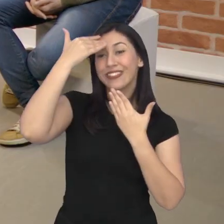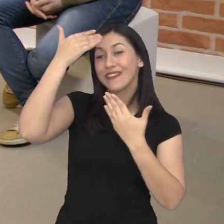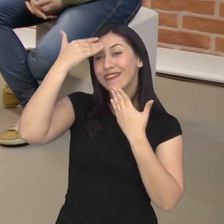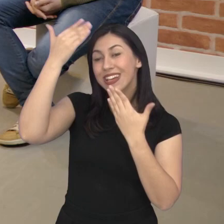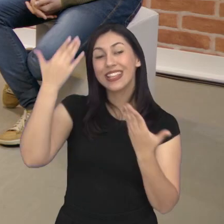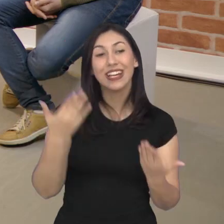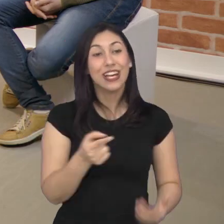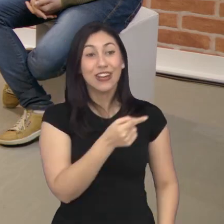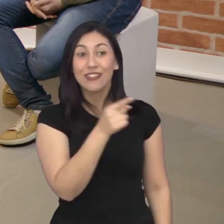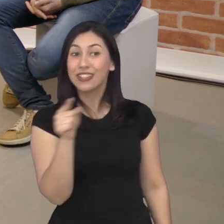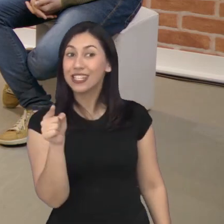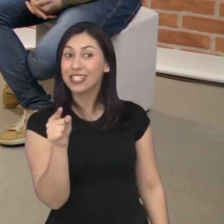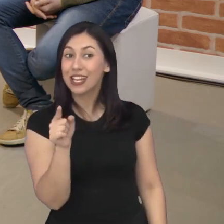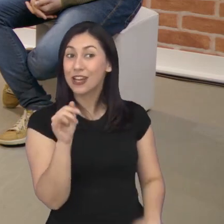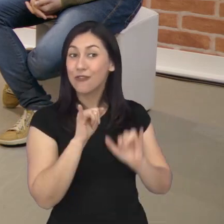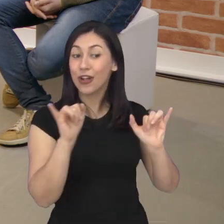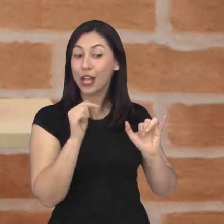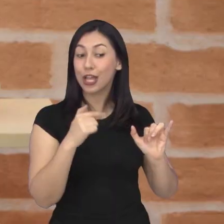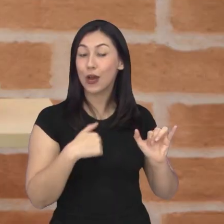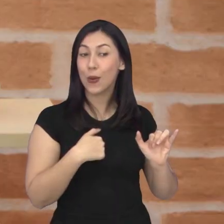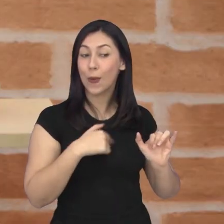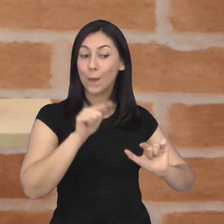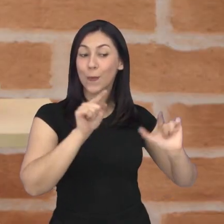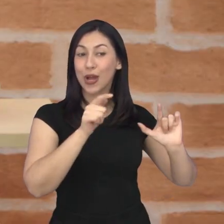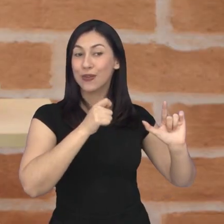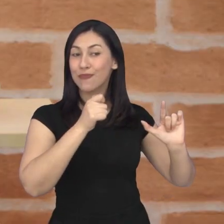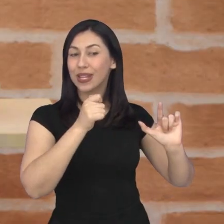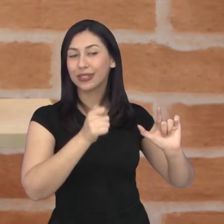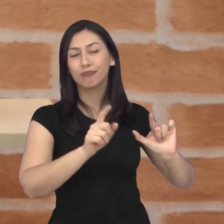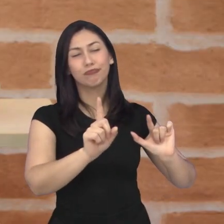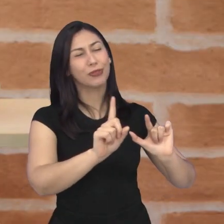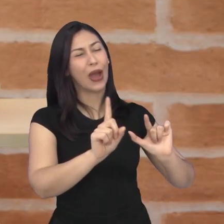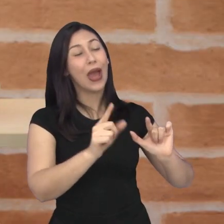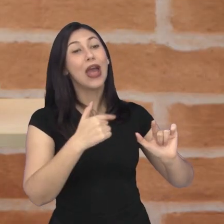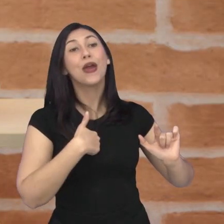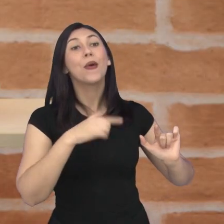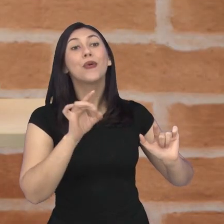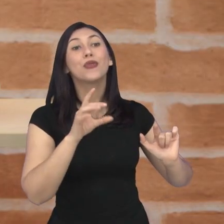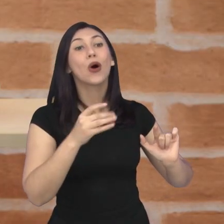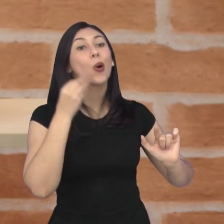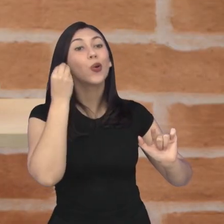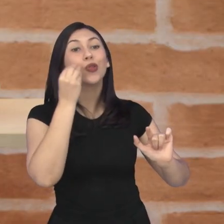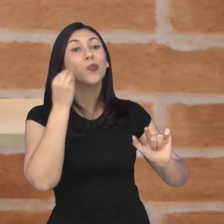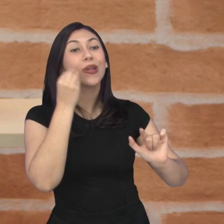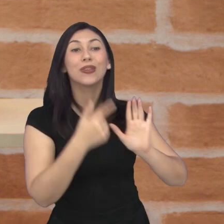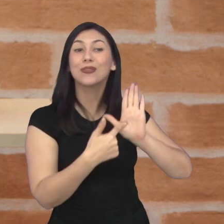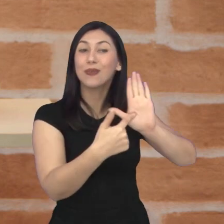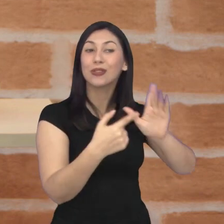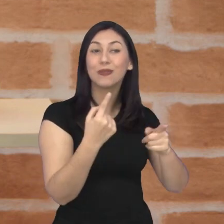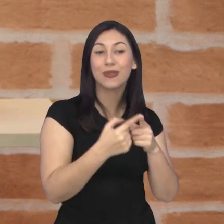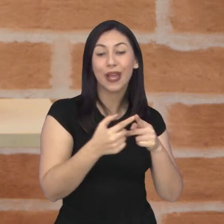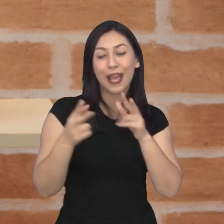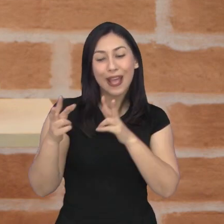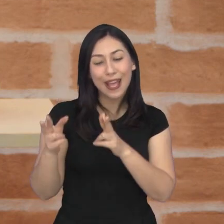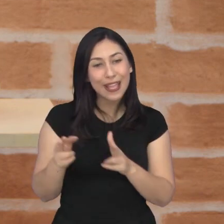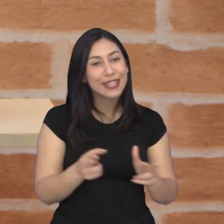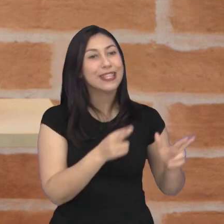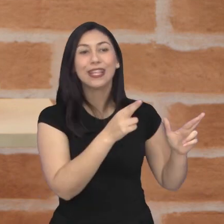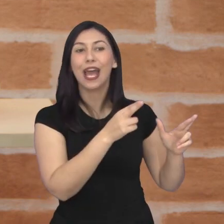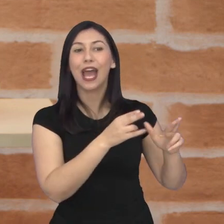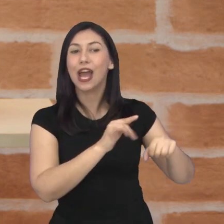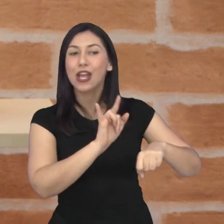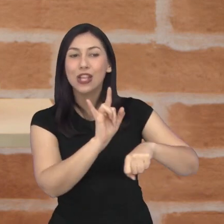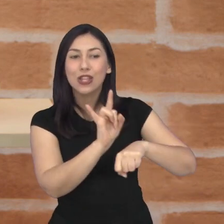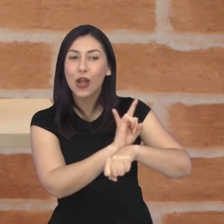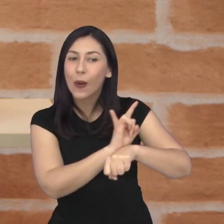Vocês comentaram que eu sou apresentador de TV, né? Eu Sim. vivencio a TV porque as séries, os episódios, os documentários